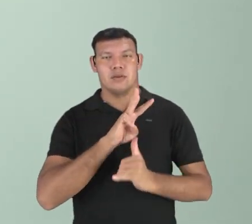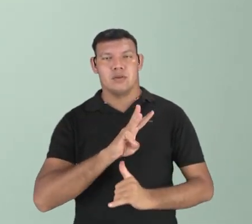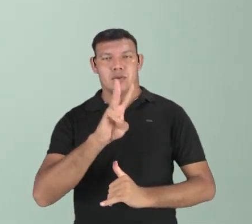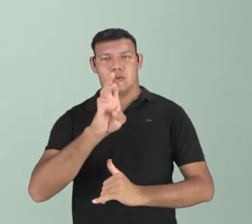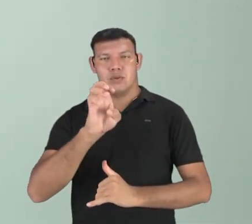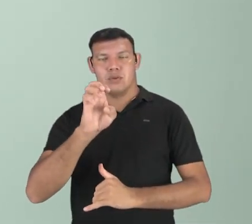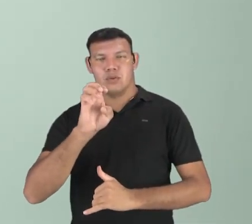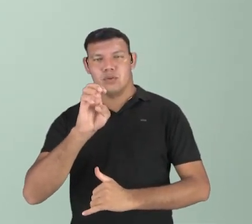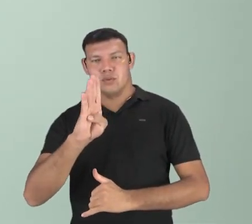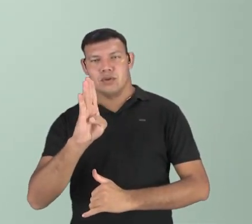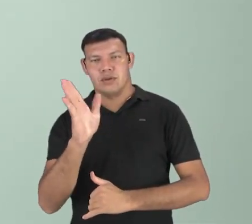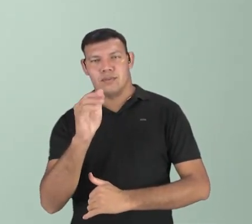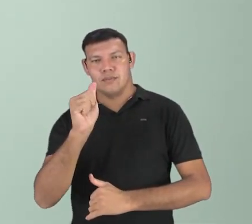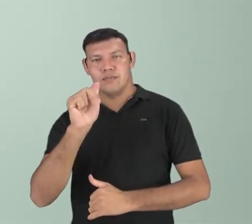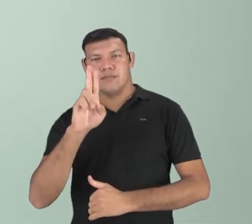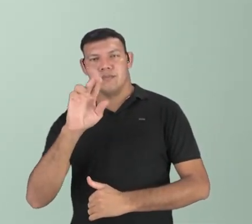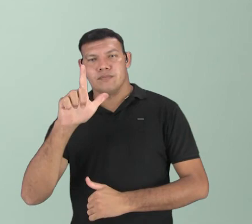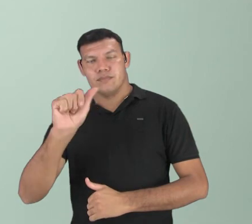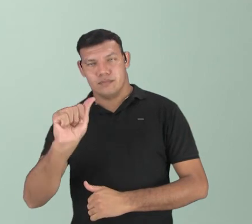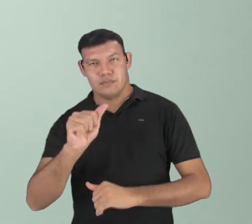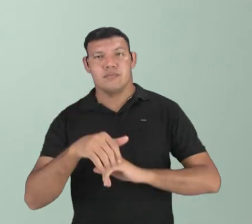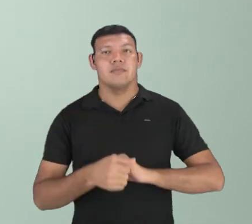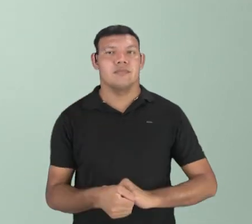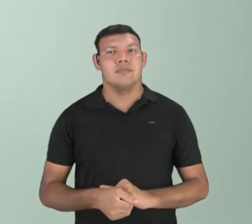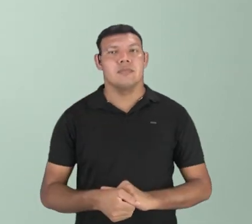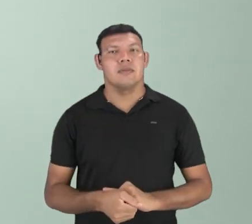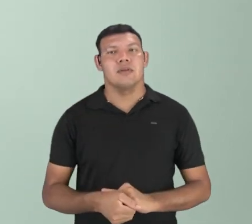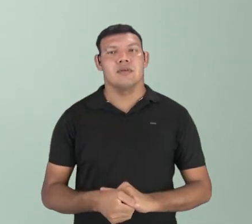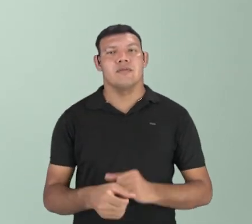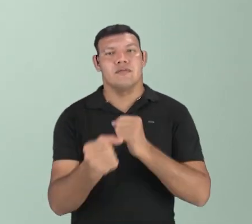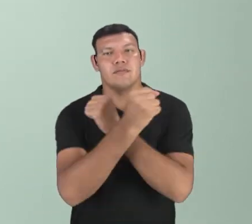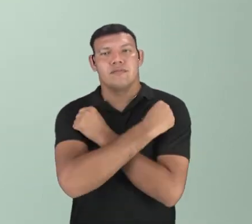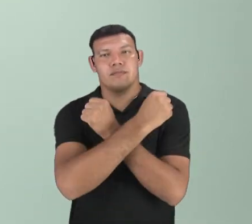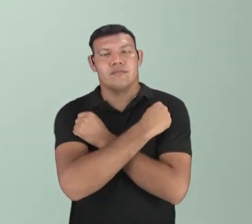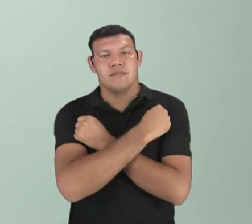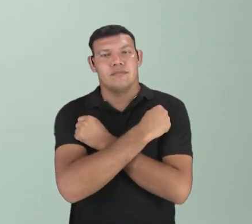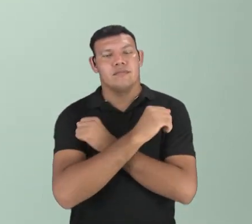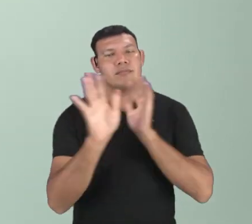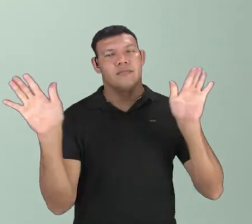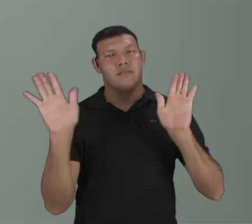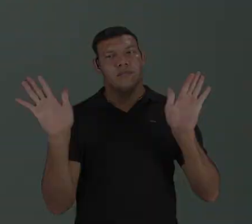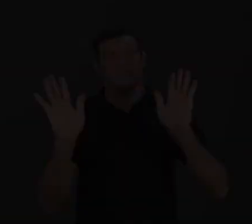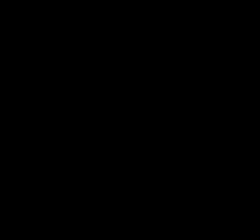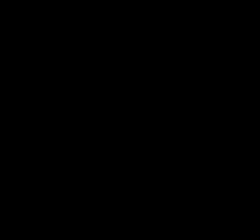do YouTube, webaulas.ead.ce.br. Um grande abraço e um tchau.